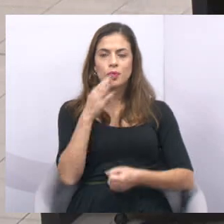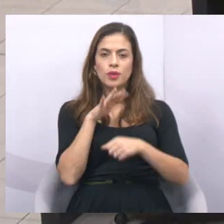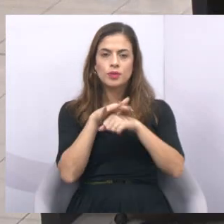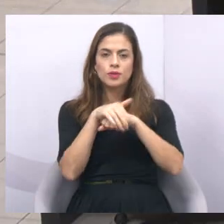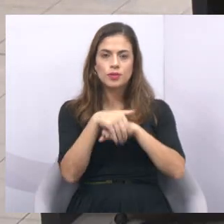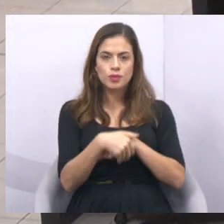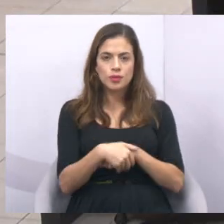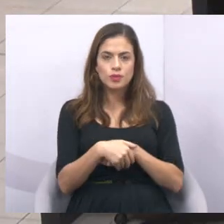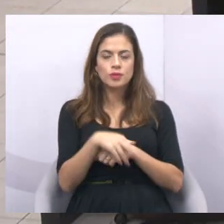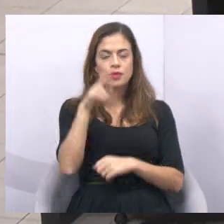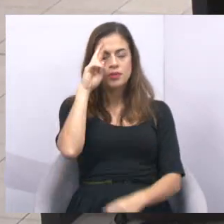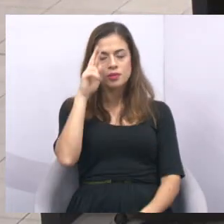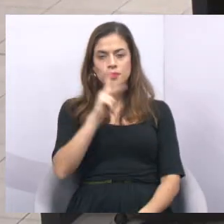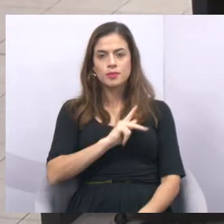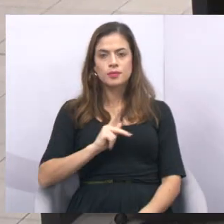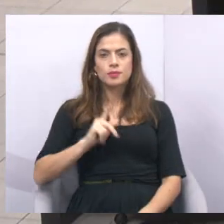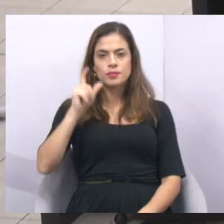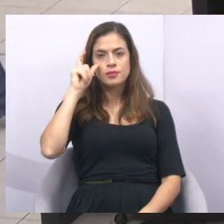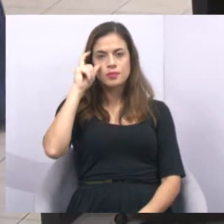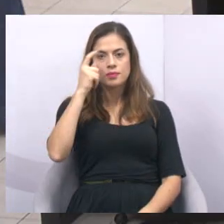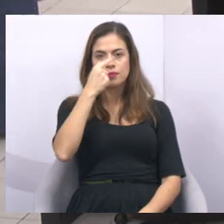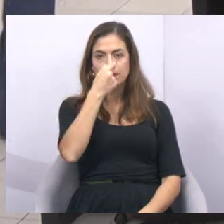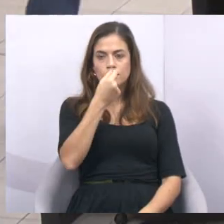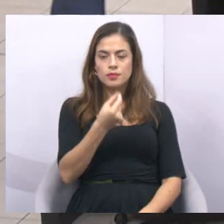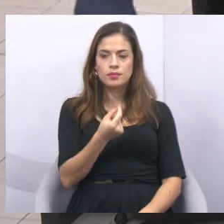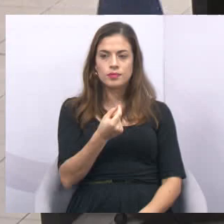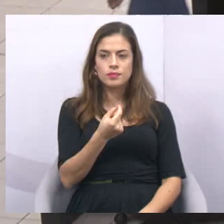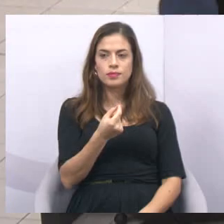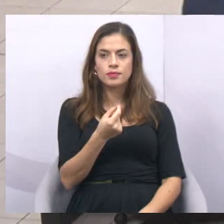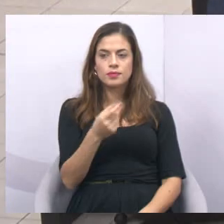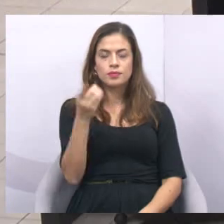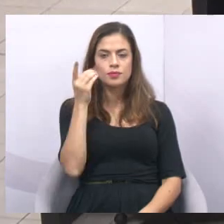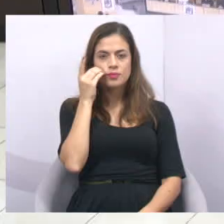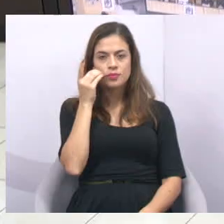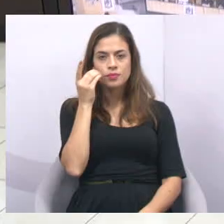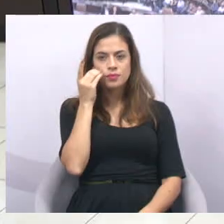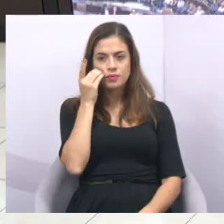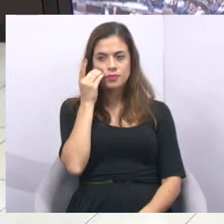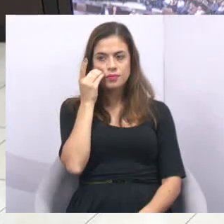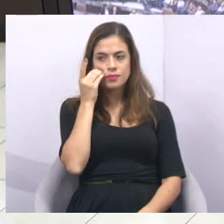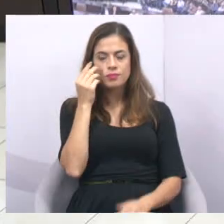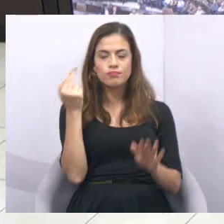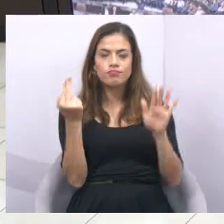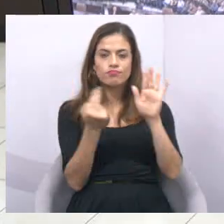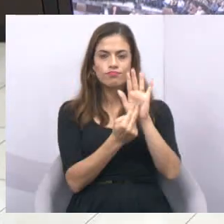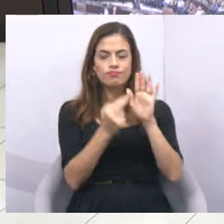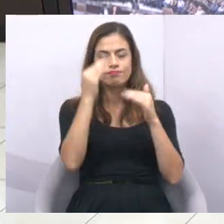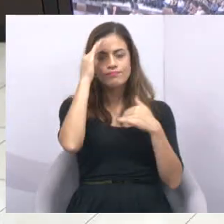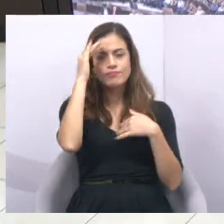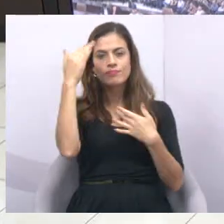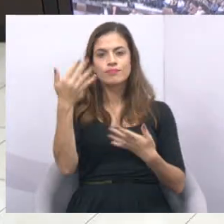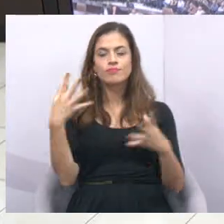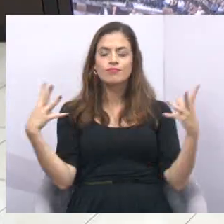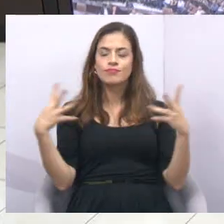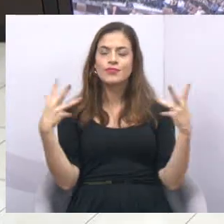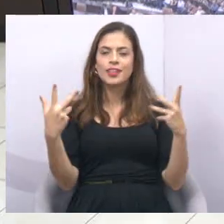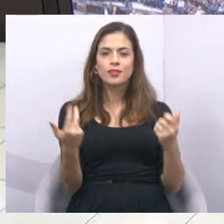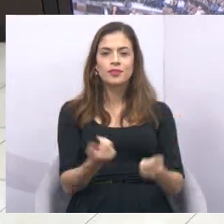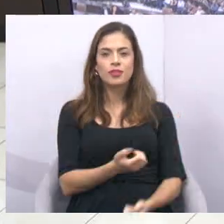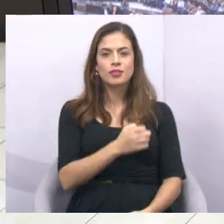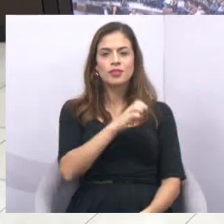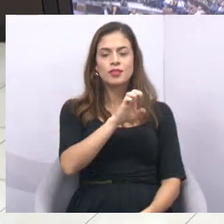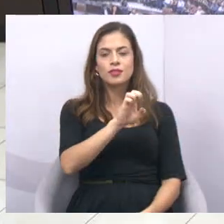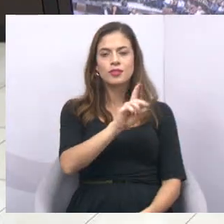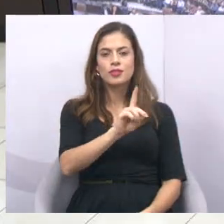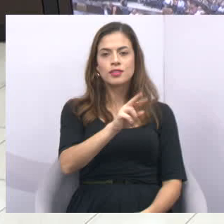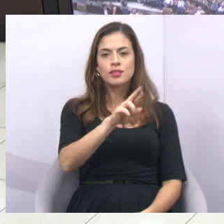Boa noite, senhor presidente, Abner, Rosa, boa noite, Dude, o grande autor dessa homenagem maravilhosa ao Edivar,